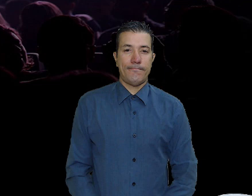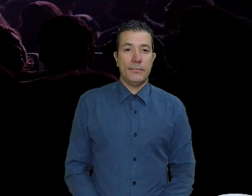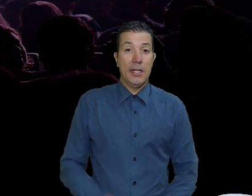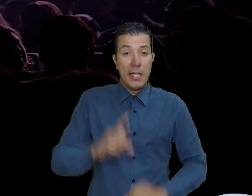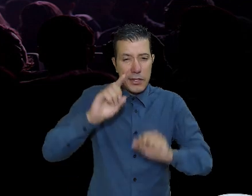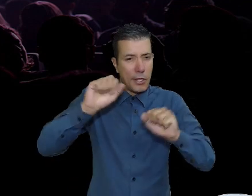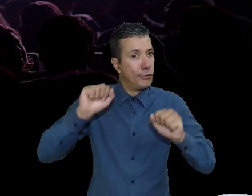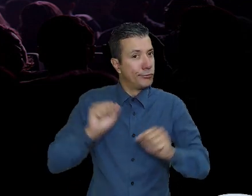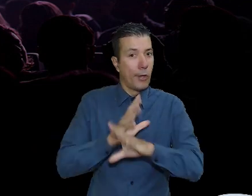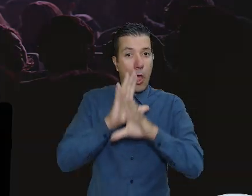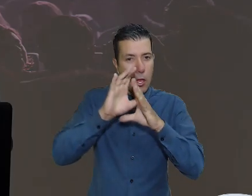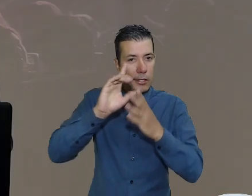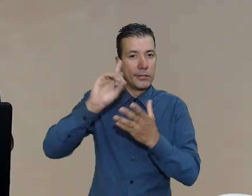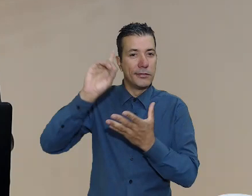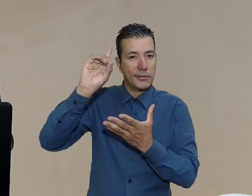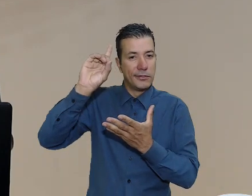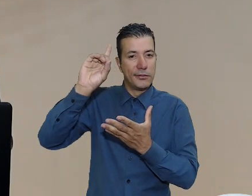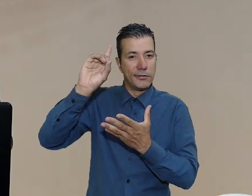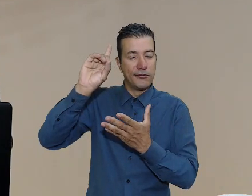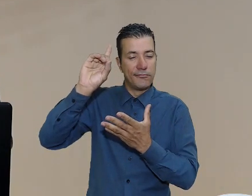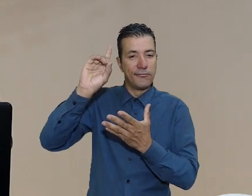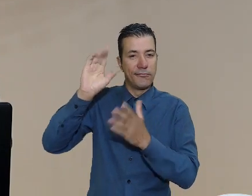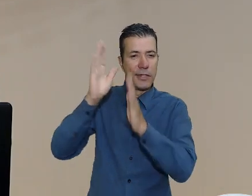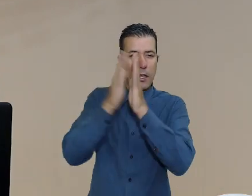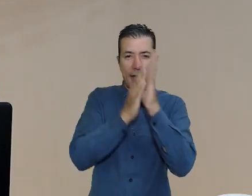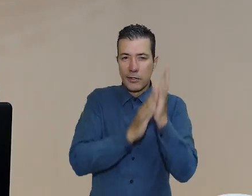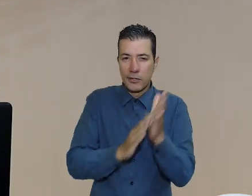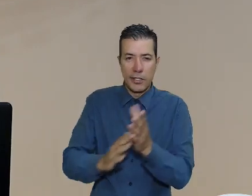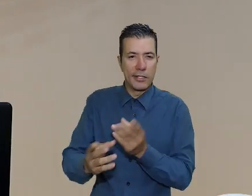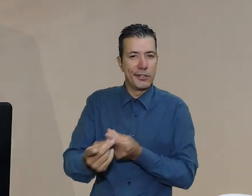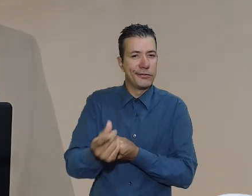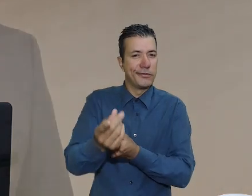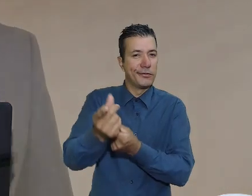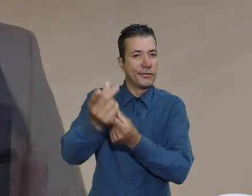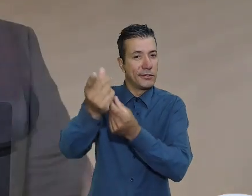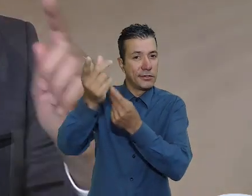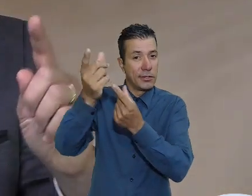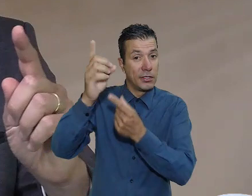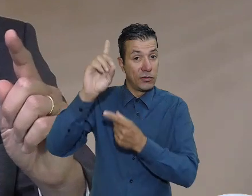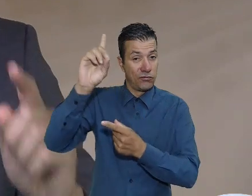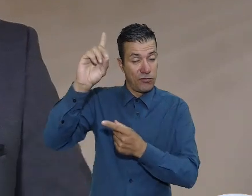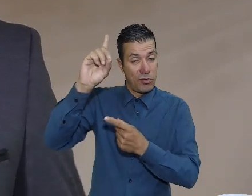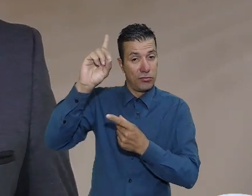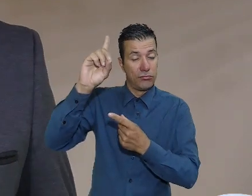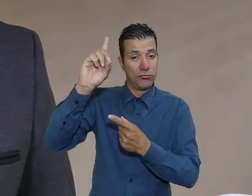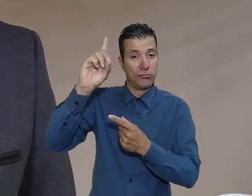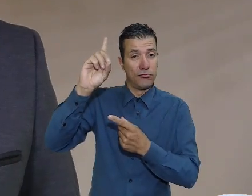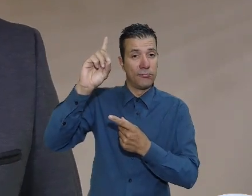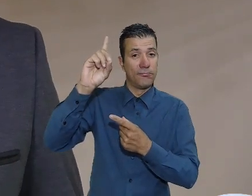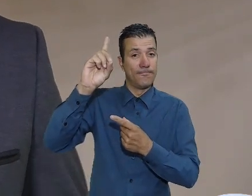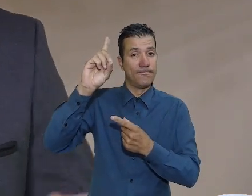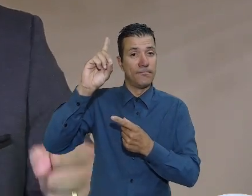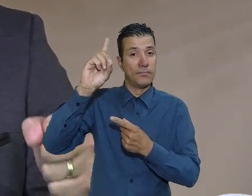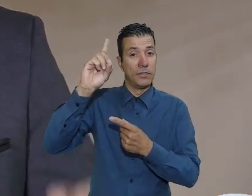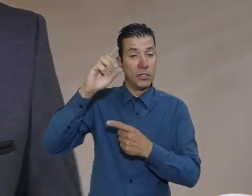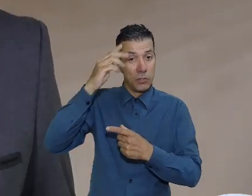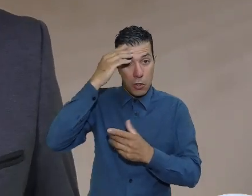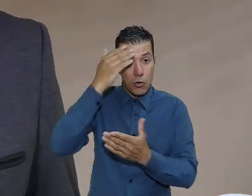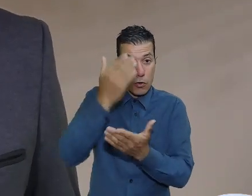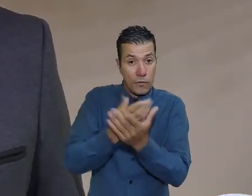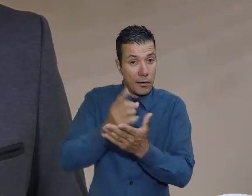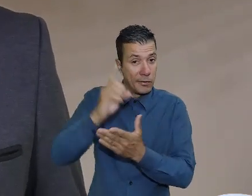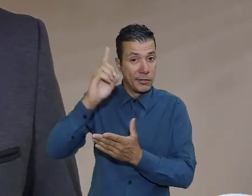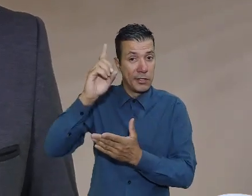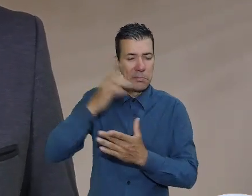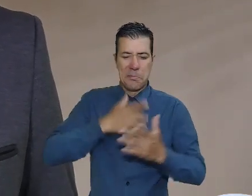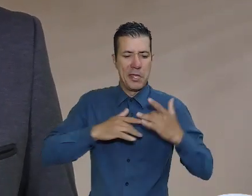Deus seja louvado por toda a eternidade, porque Ele é um Deus. Nós confiamos nele,